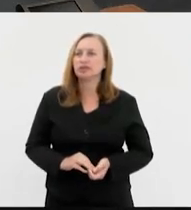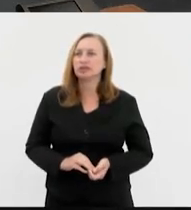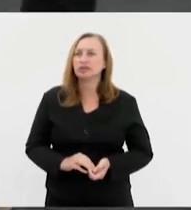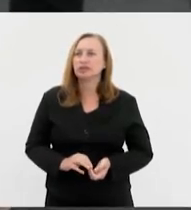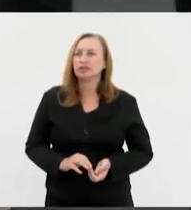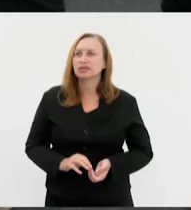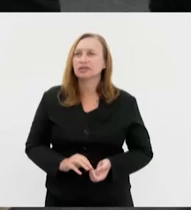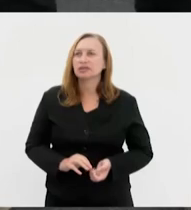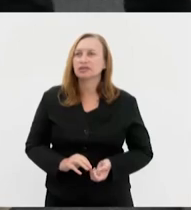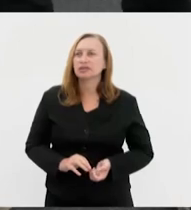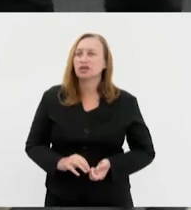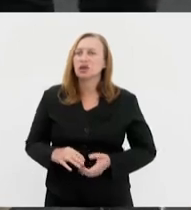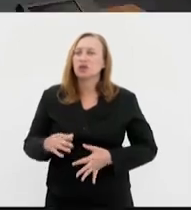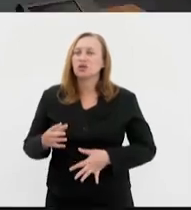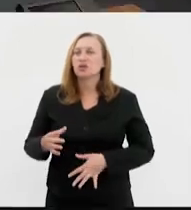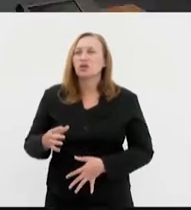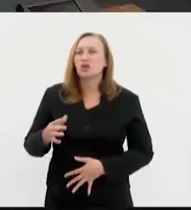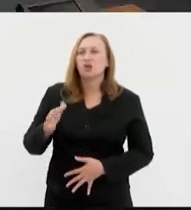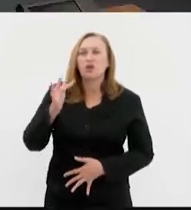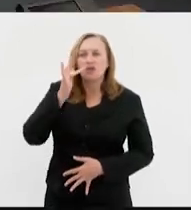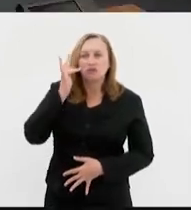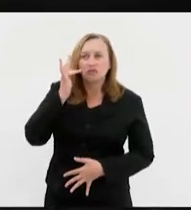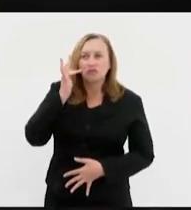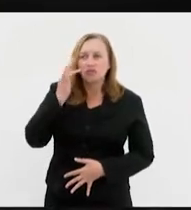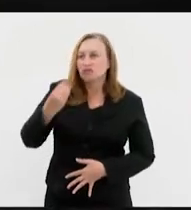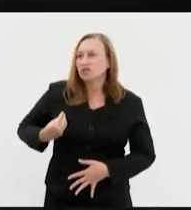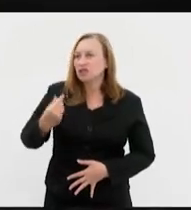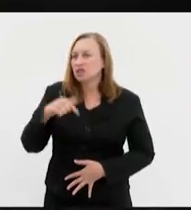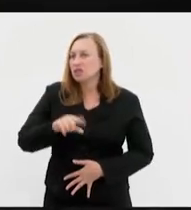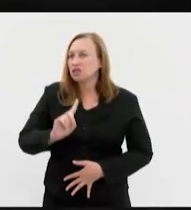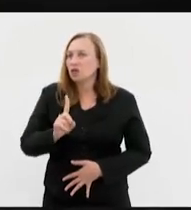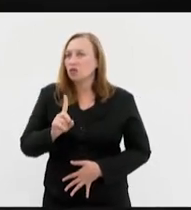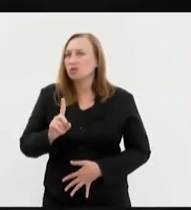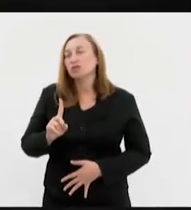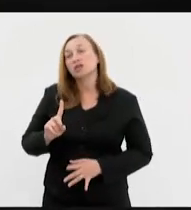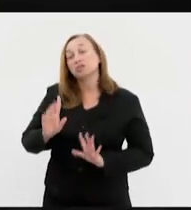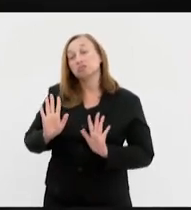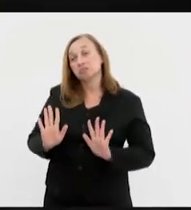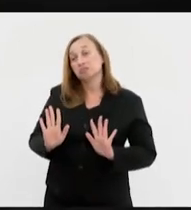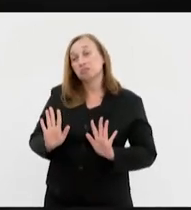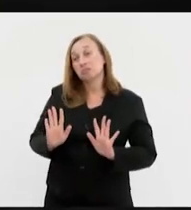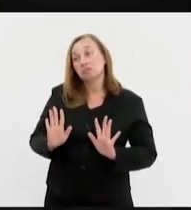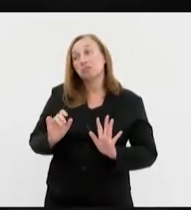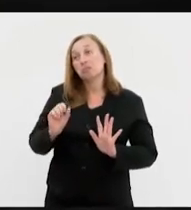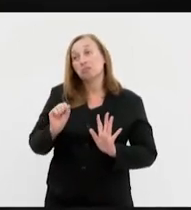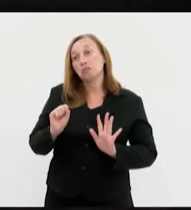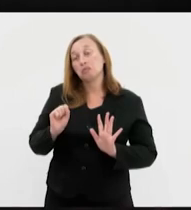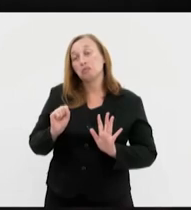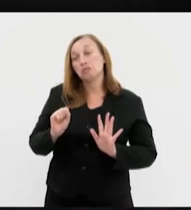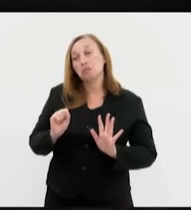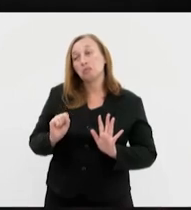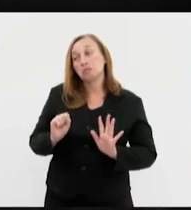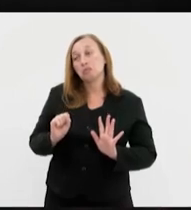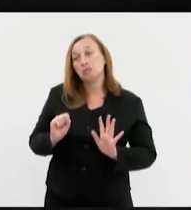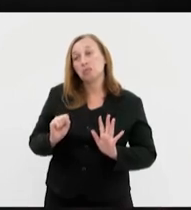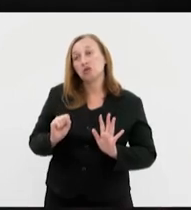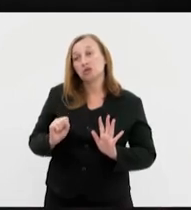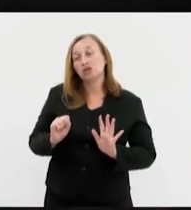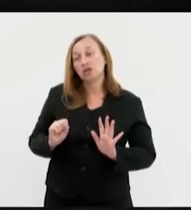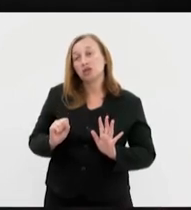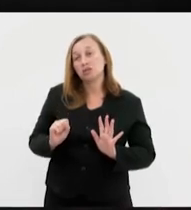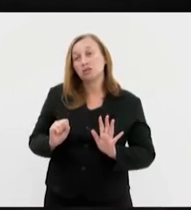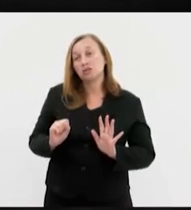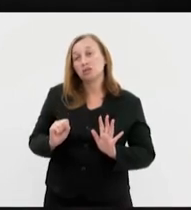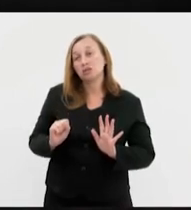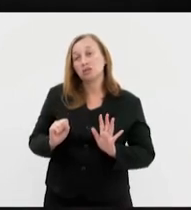Não. O Serafim não está aí. Qualquer coisa, a gente retarda aqui com a anuência de vossas excelências, e a gente tenta até o